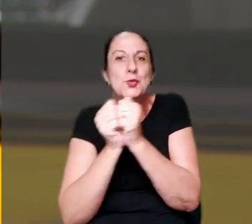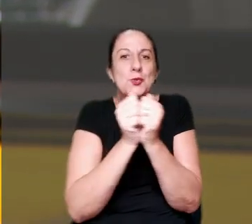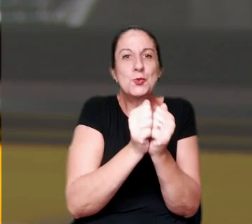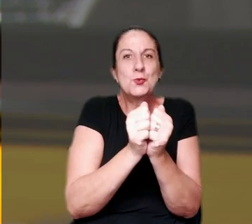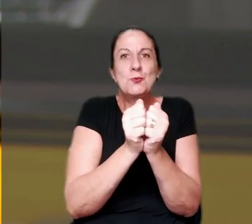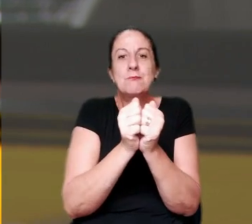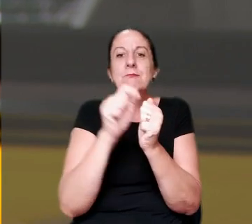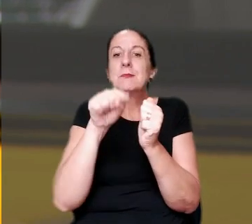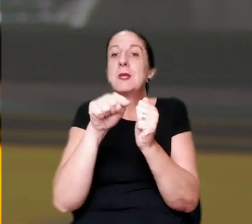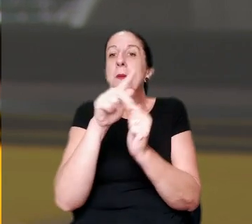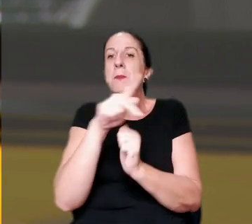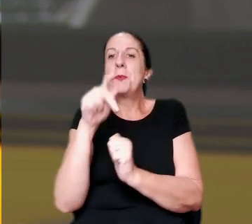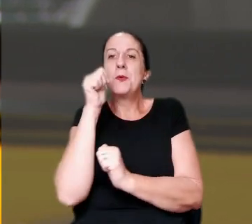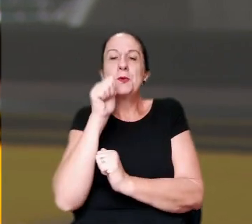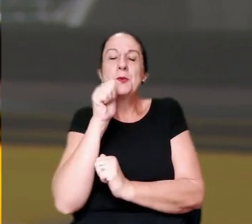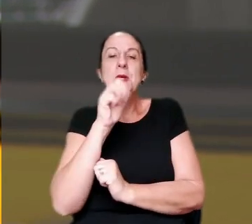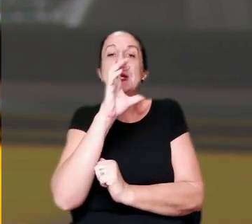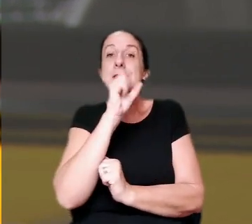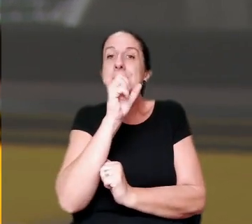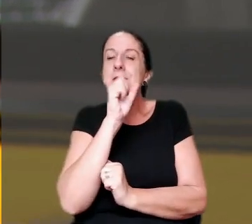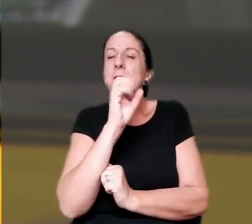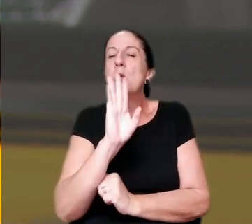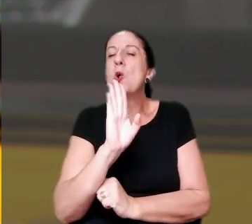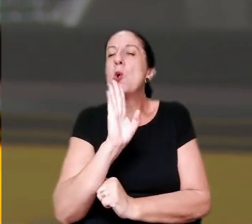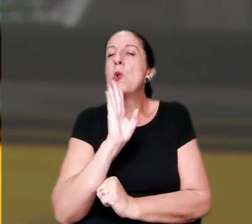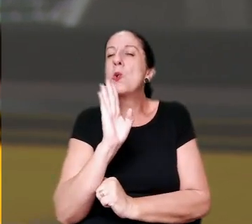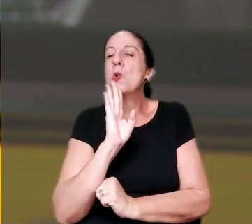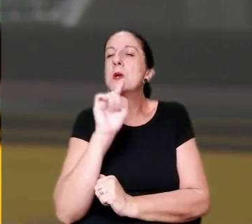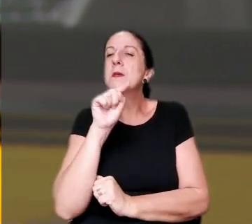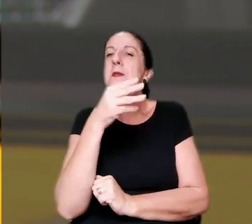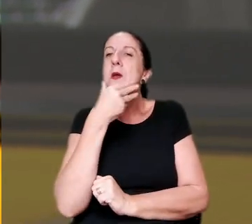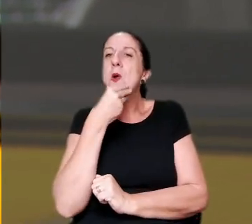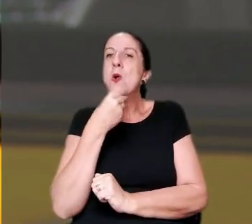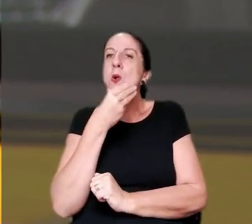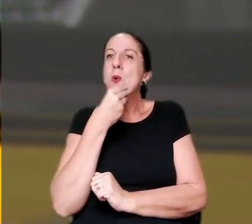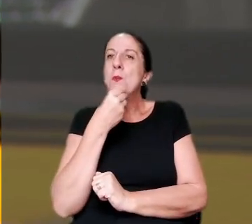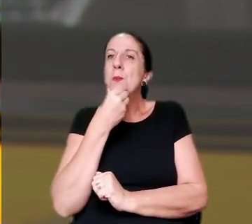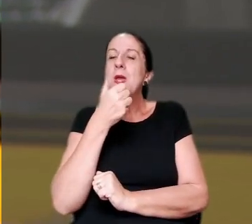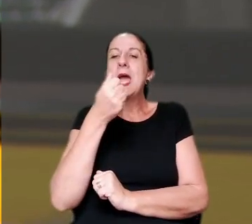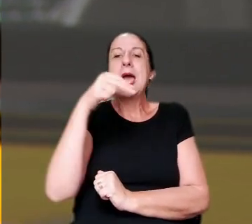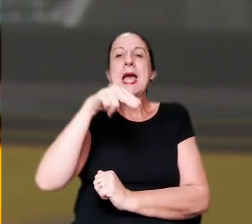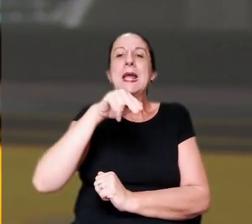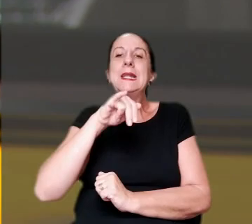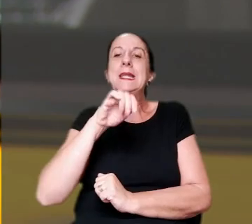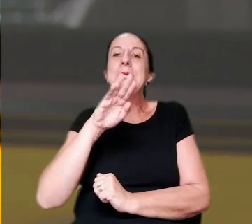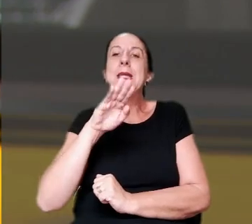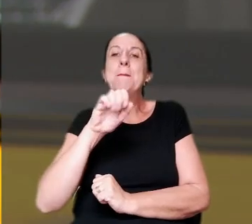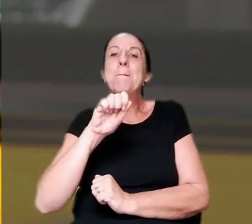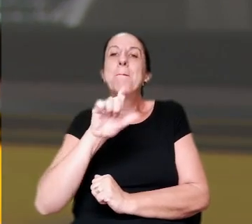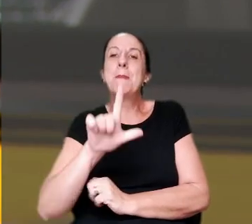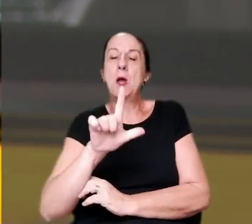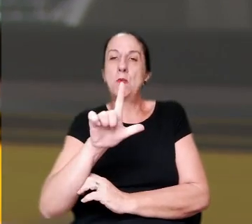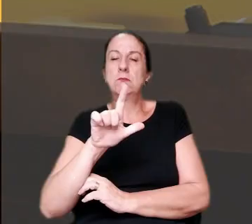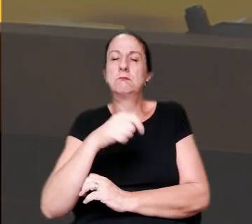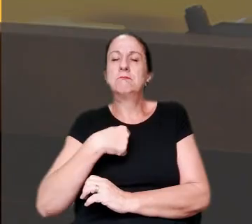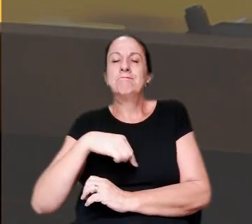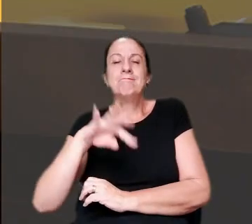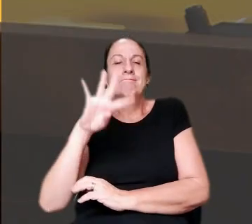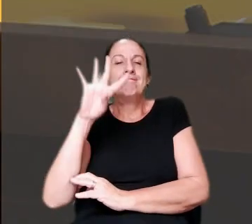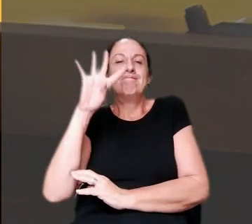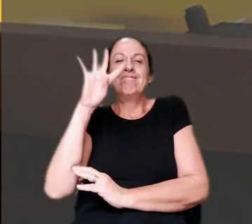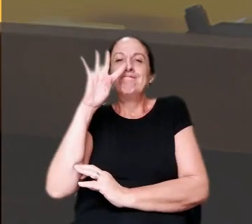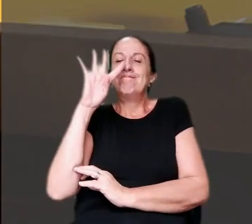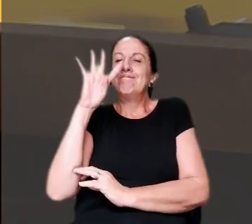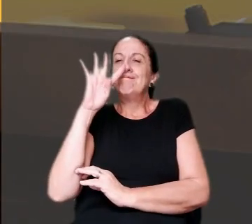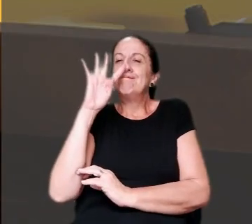me acompanharem e fomos com ela no sábado conhecer este homem, o Monsenhor Aníbal Marques.